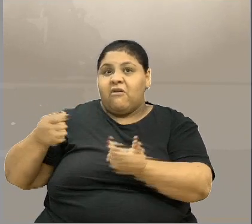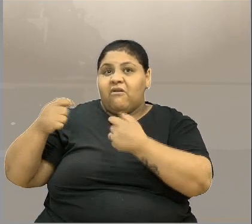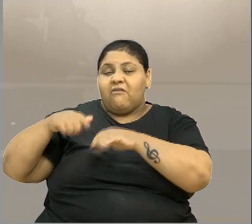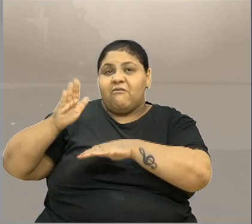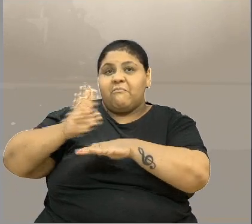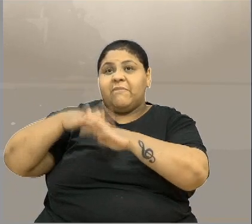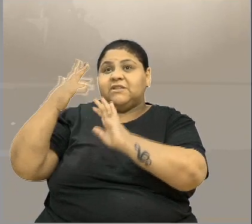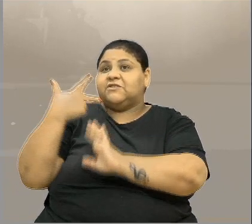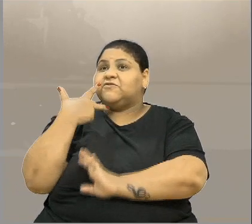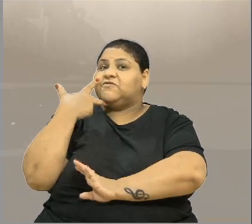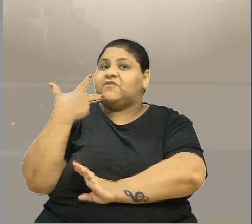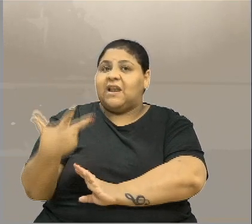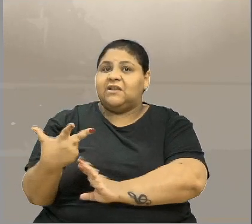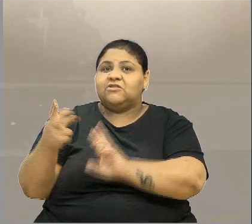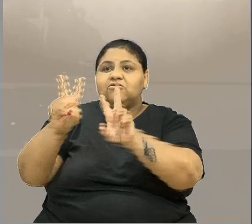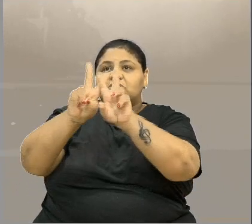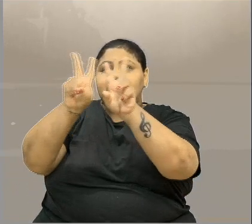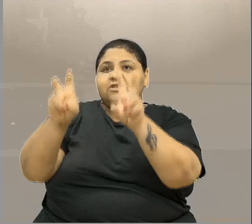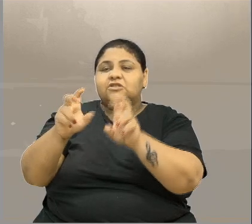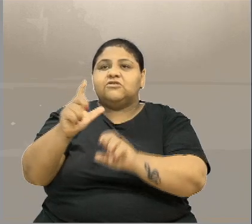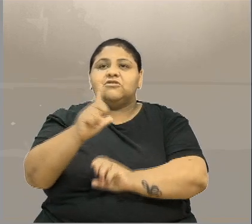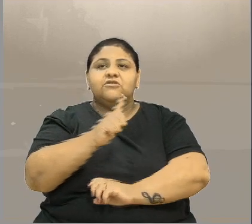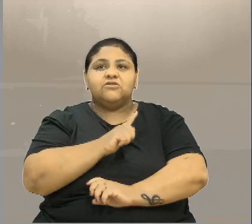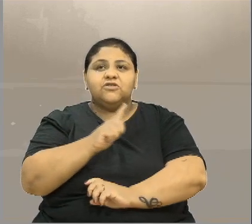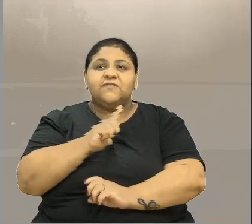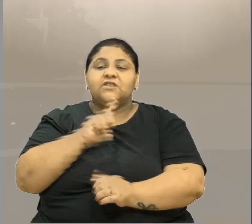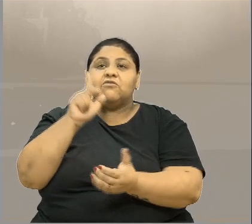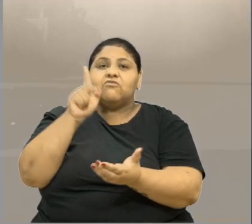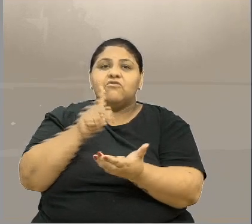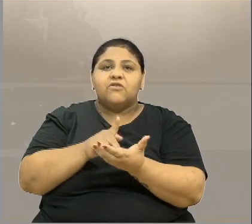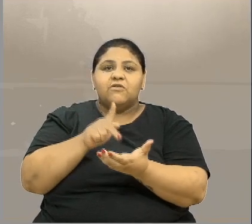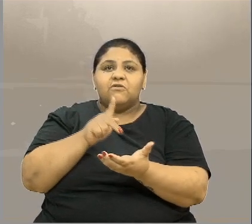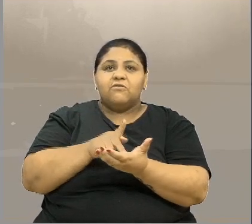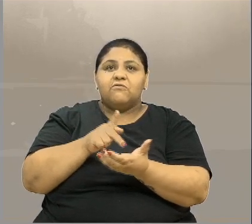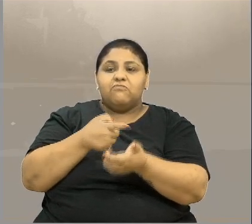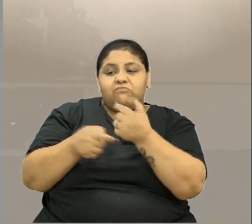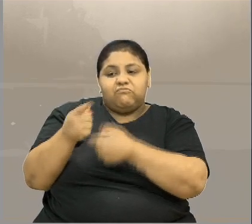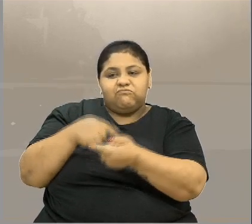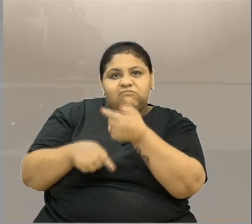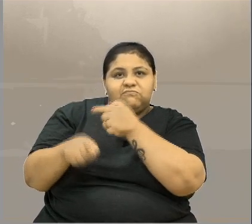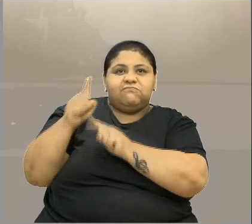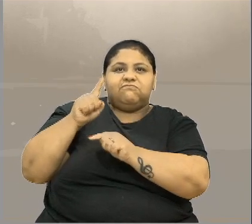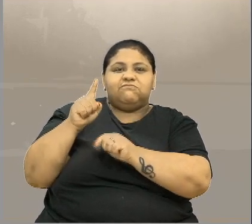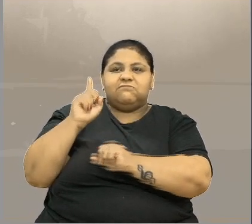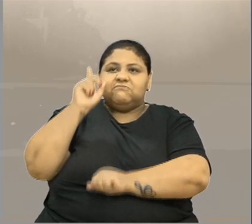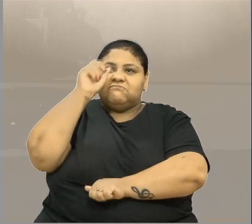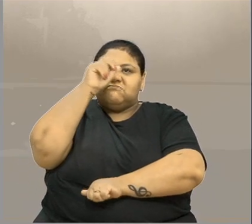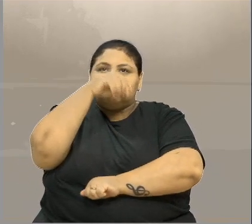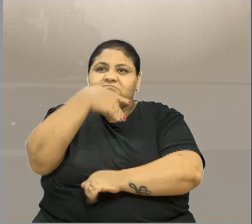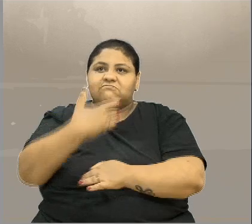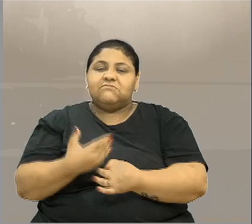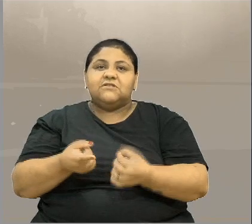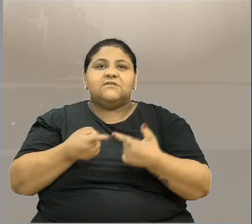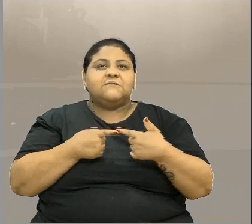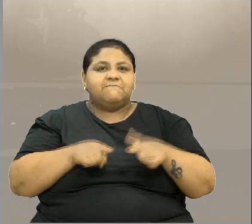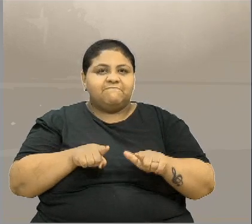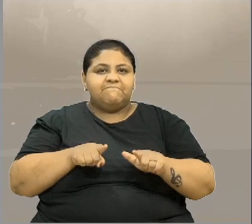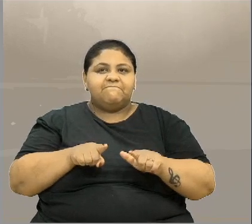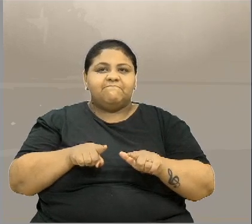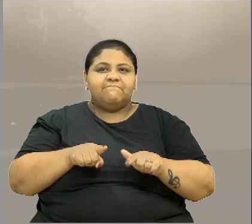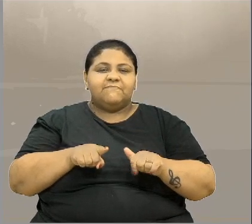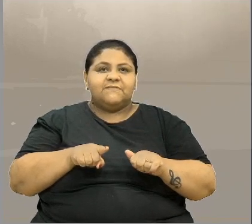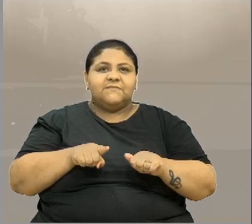estar falando desta pauta, se nós tivéssemos, de fato, superado essas dificuldades, mas a gente